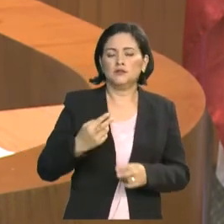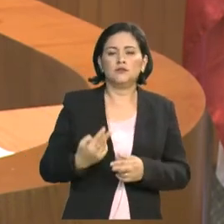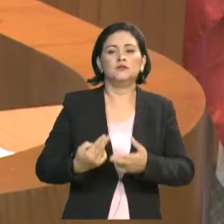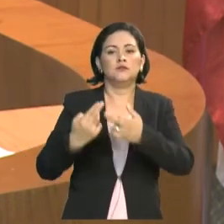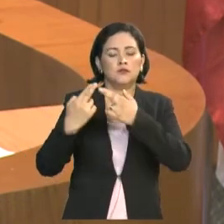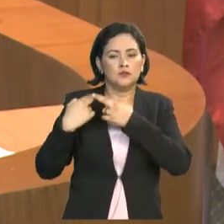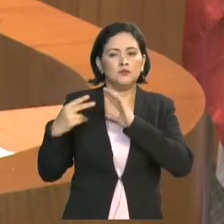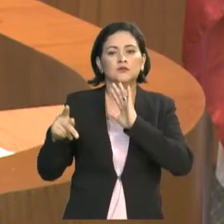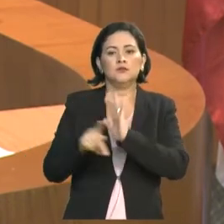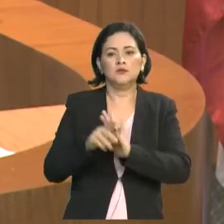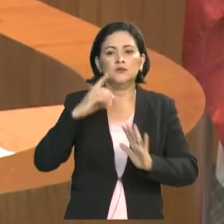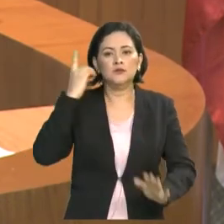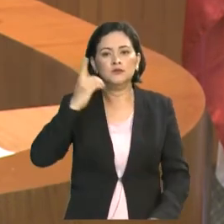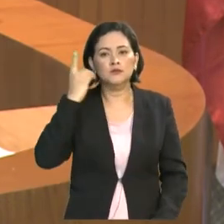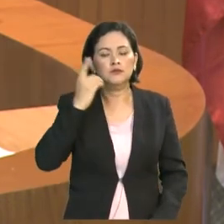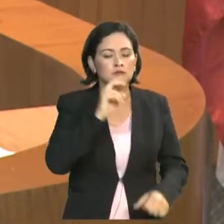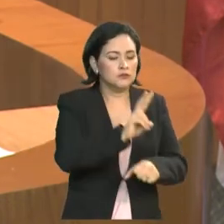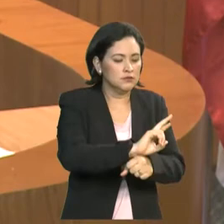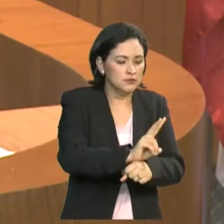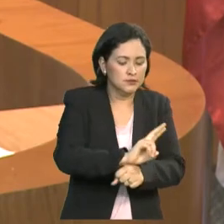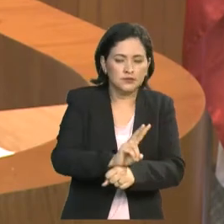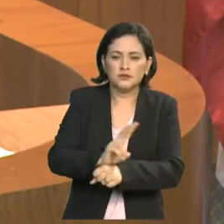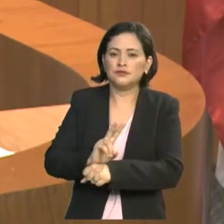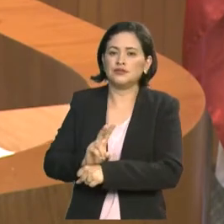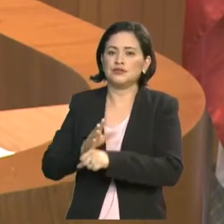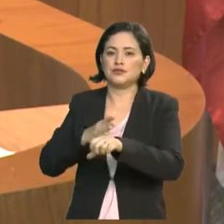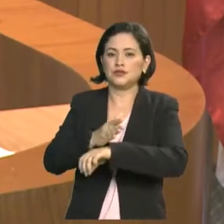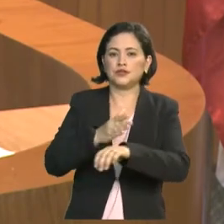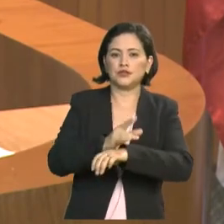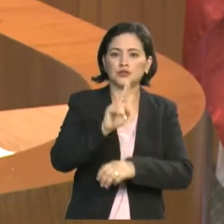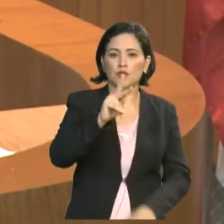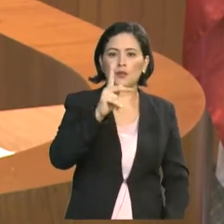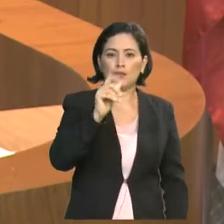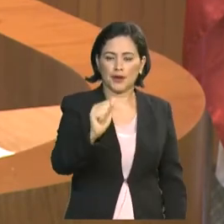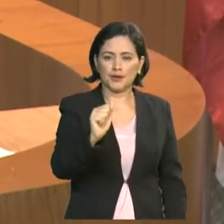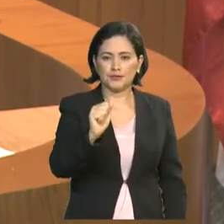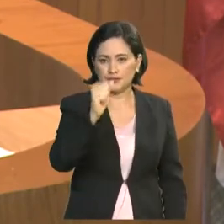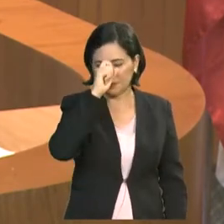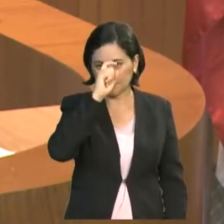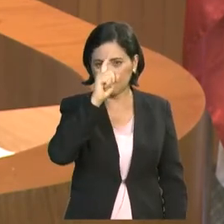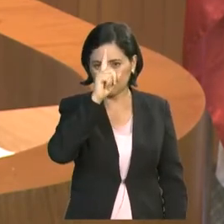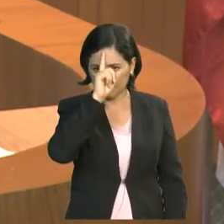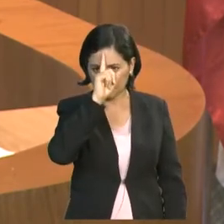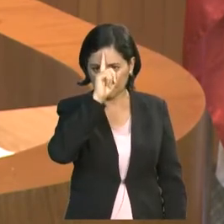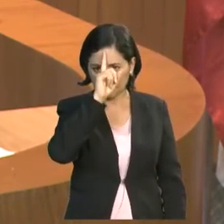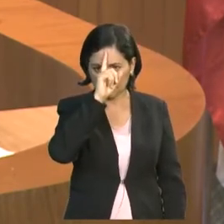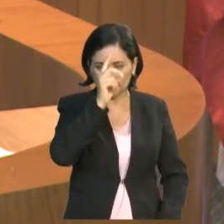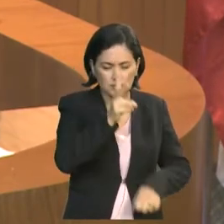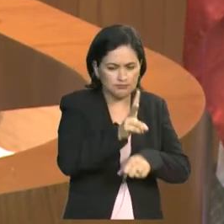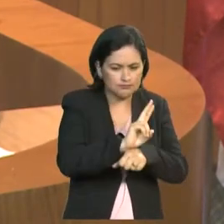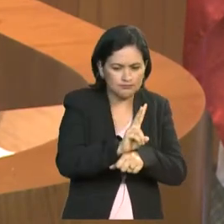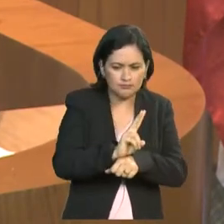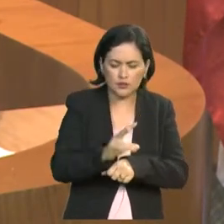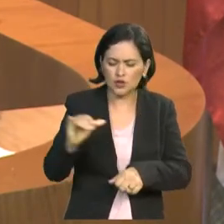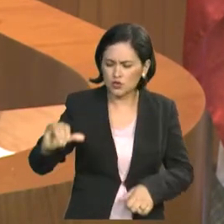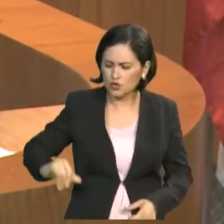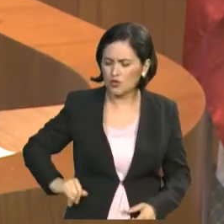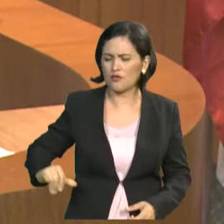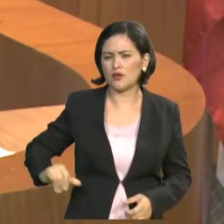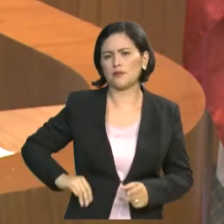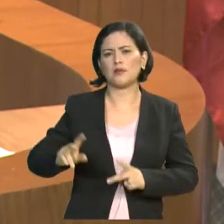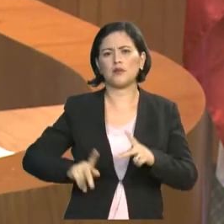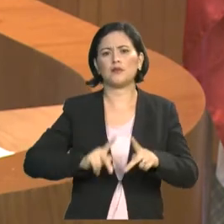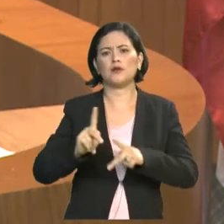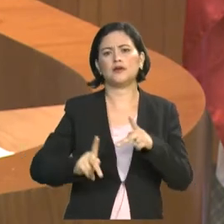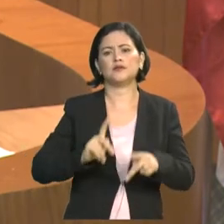fiscalizar. Visitamos as UPAs, visitamos os hospitais, acompanhamos de perto a dor e o sofrimento da população do estado